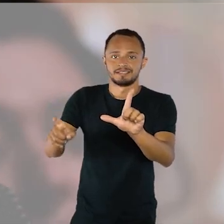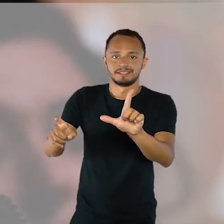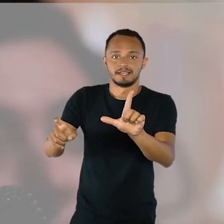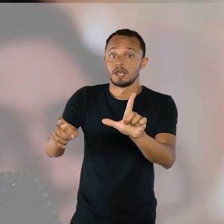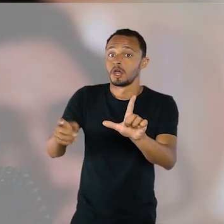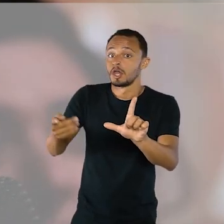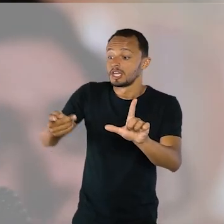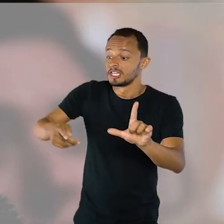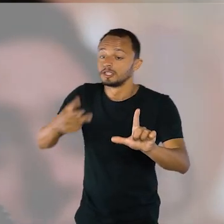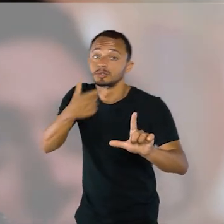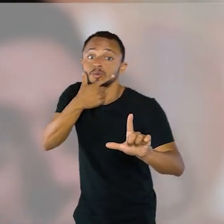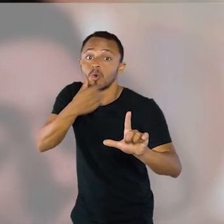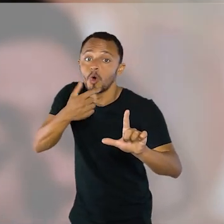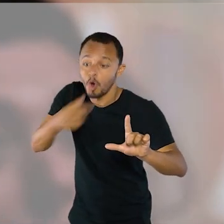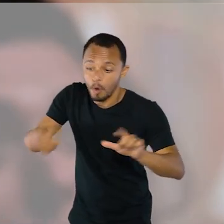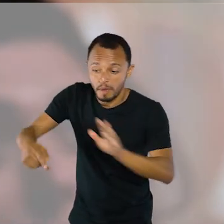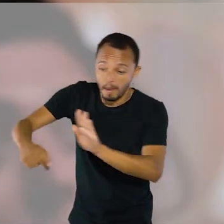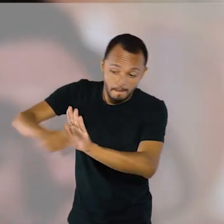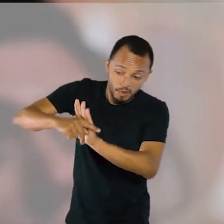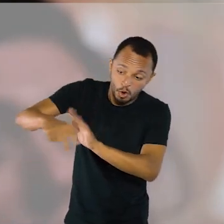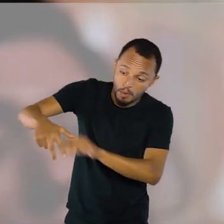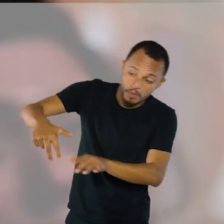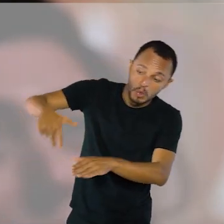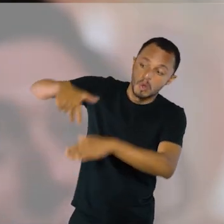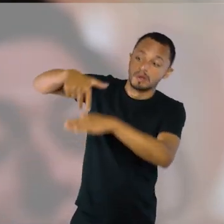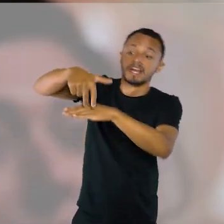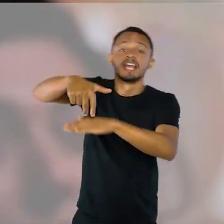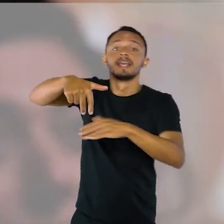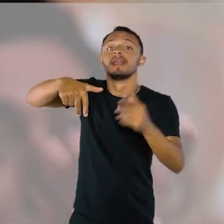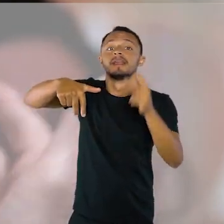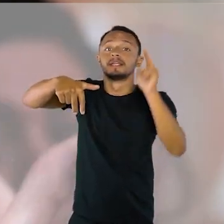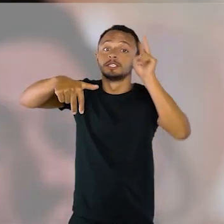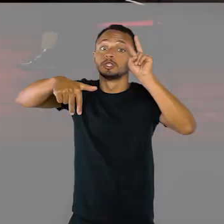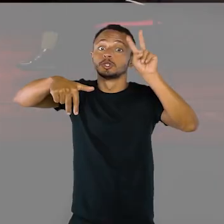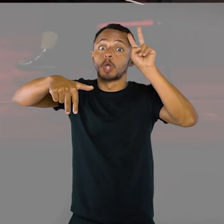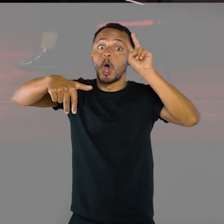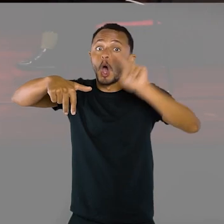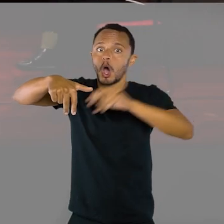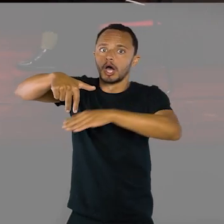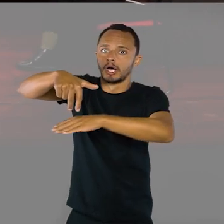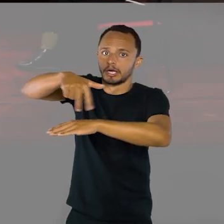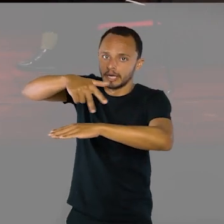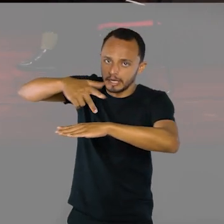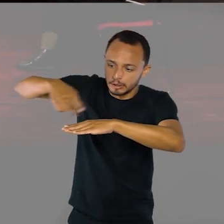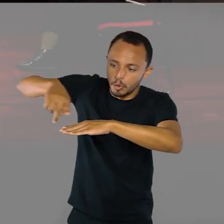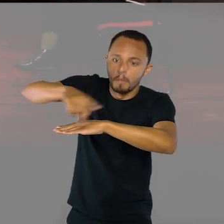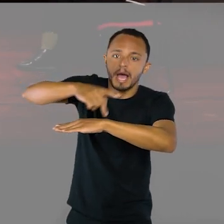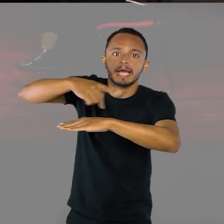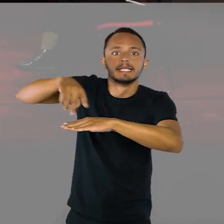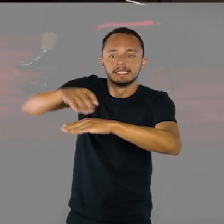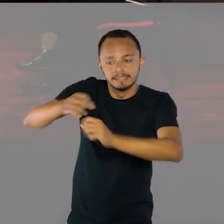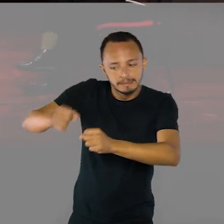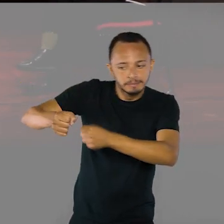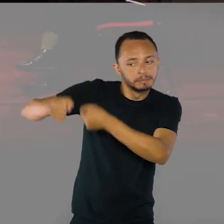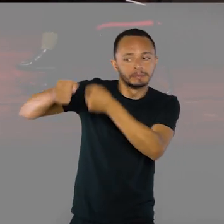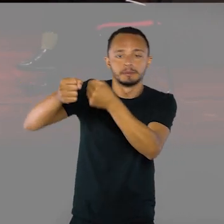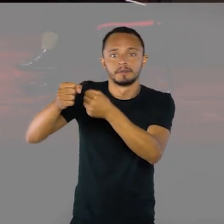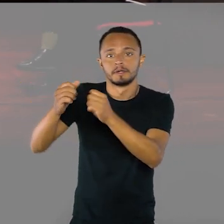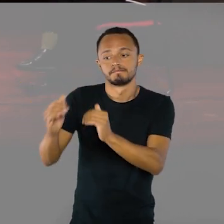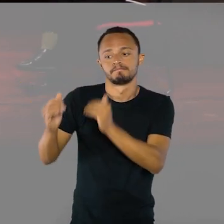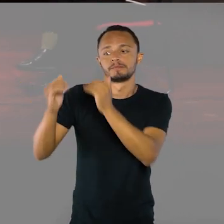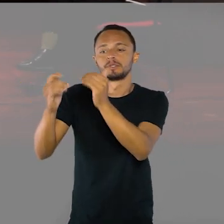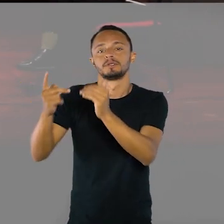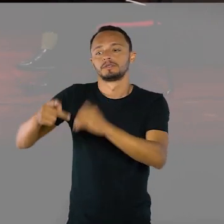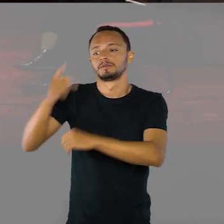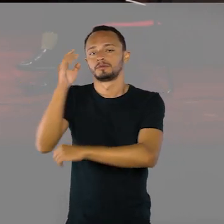para fazerem a história da nação, desde os bandeirantes. Nessa pintura aqui, que evoca essa sessão das Cortes de Lisboa,